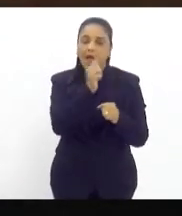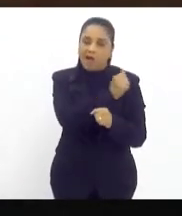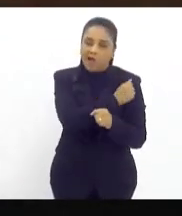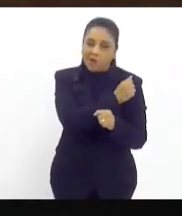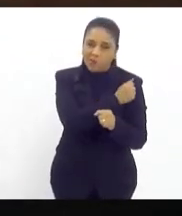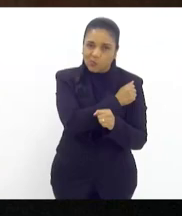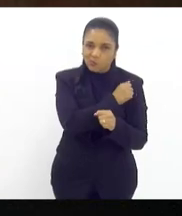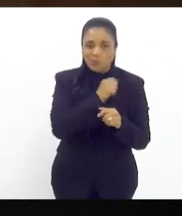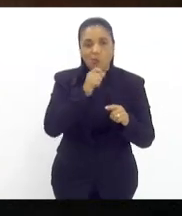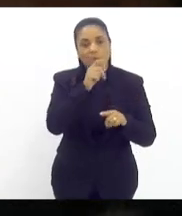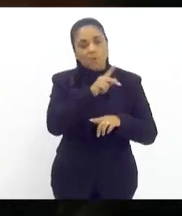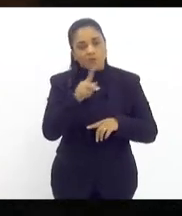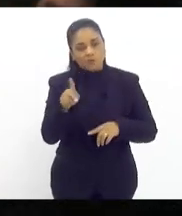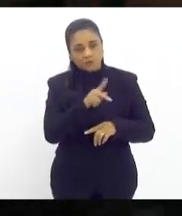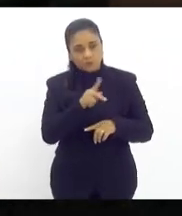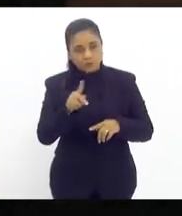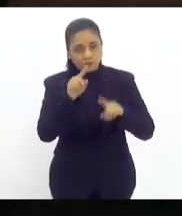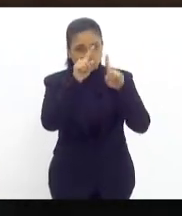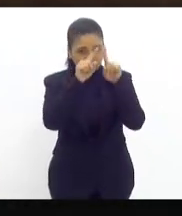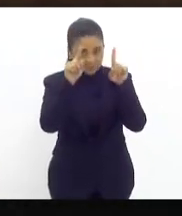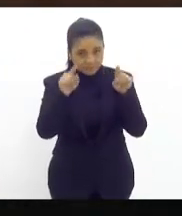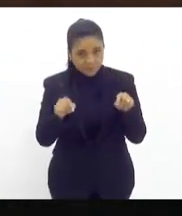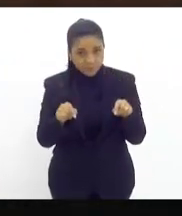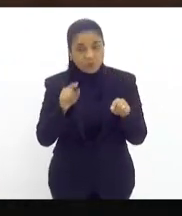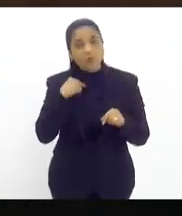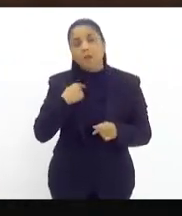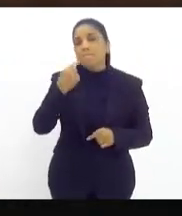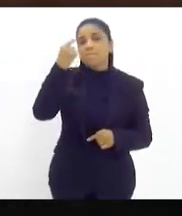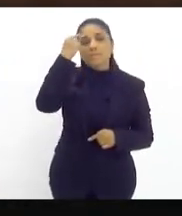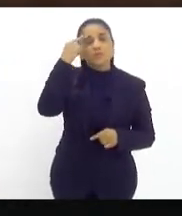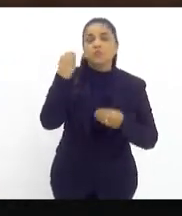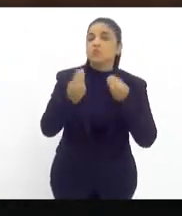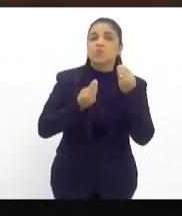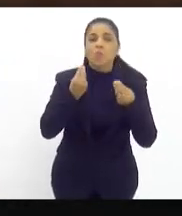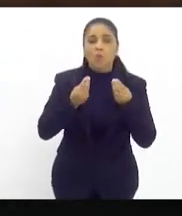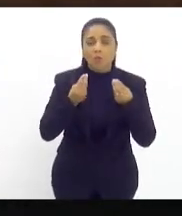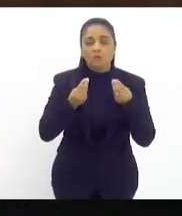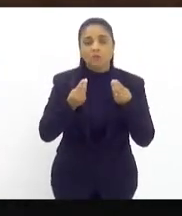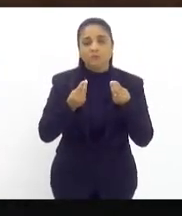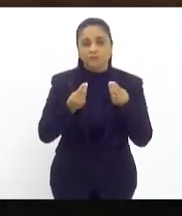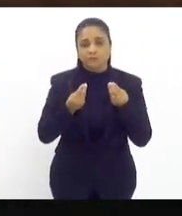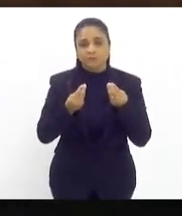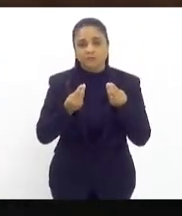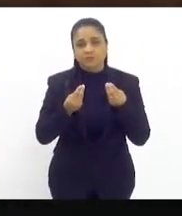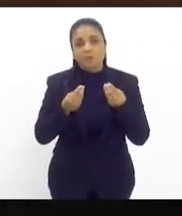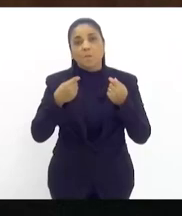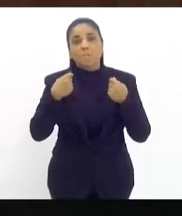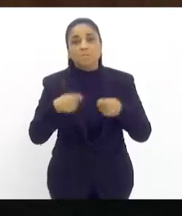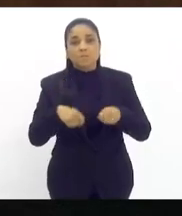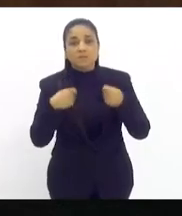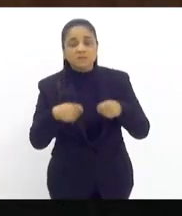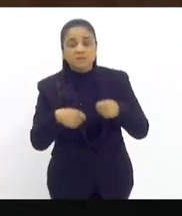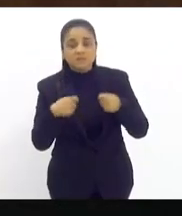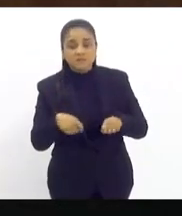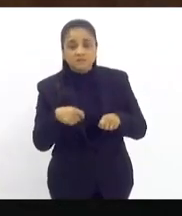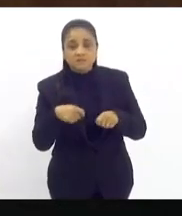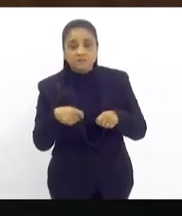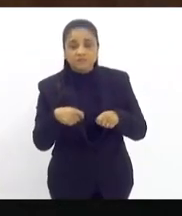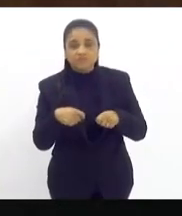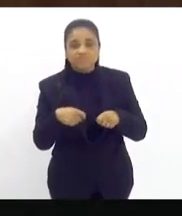e para os servidores nas escolas e o que foi que nós pensamos exatamente que nós precisamos de